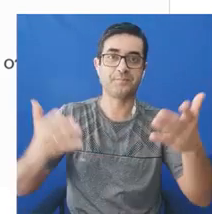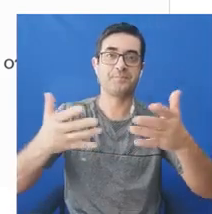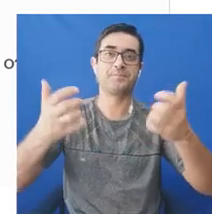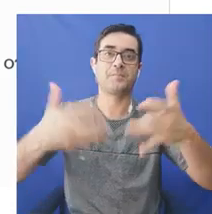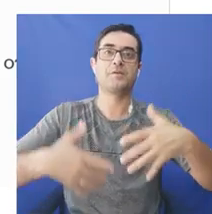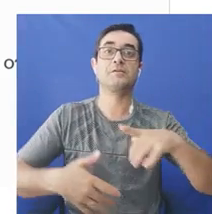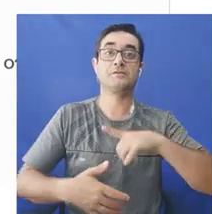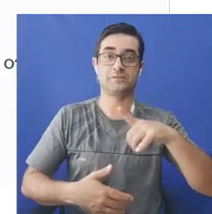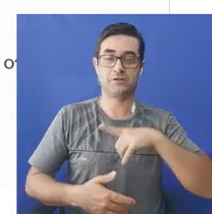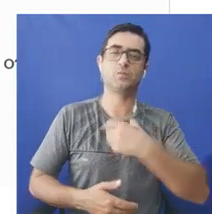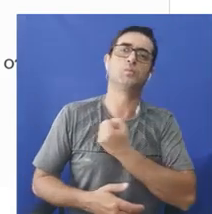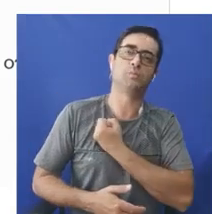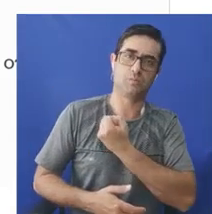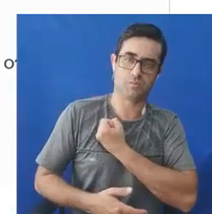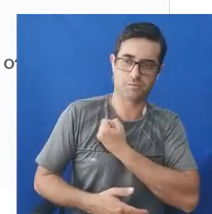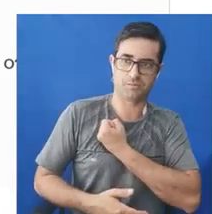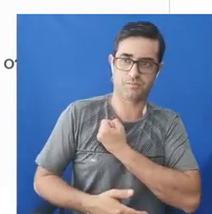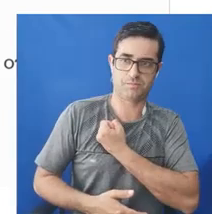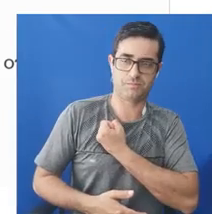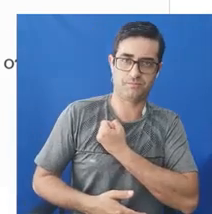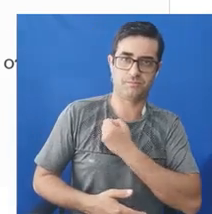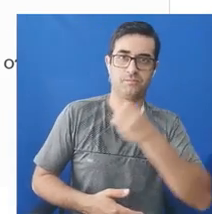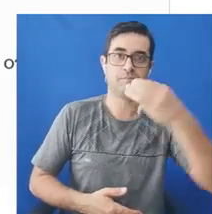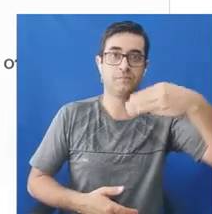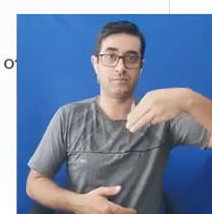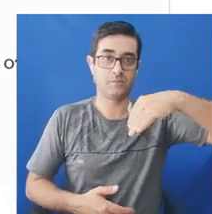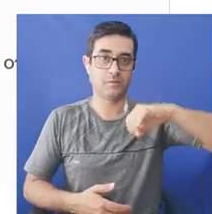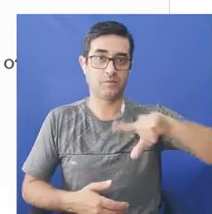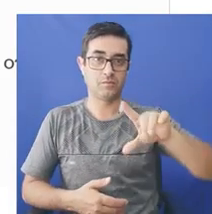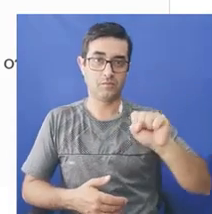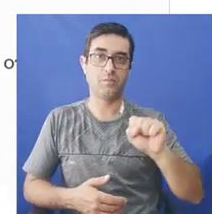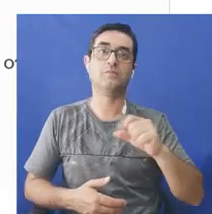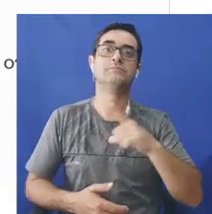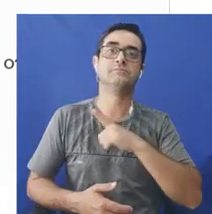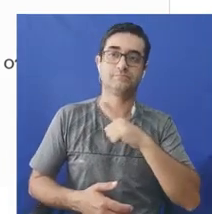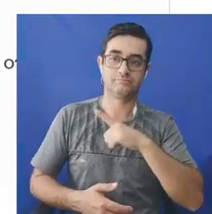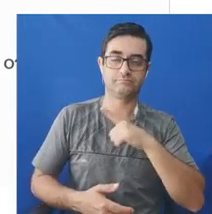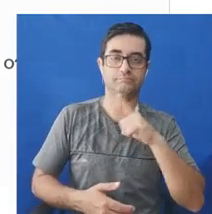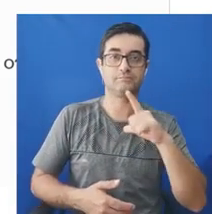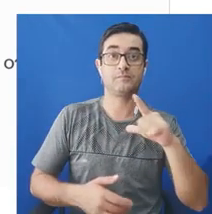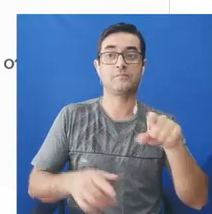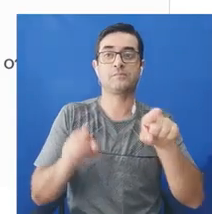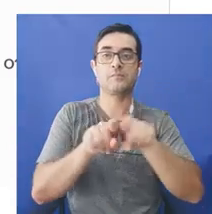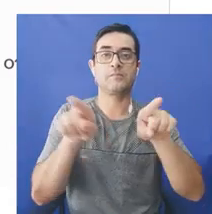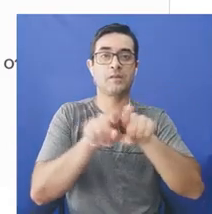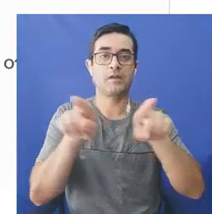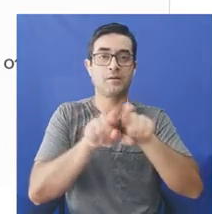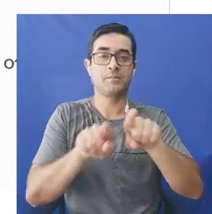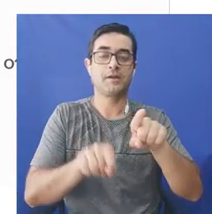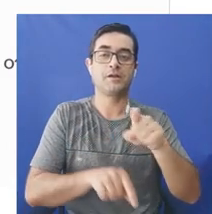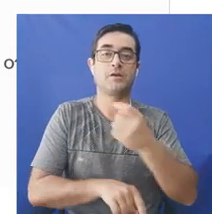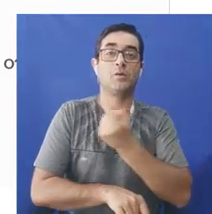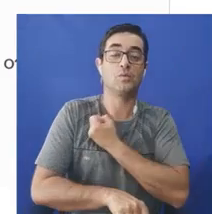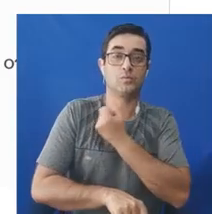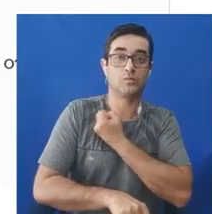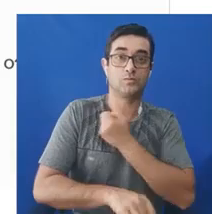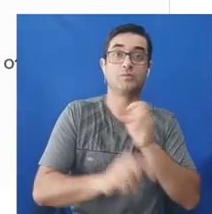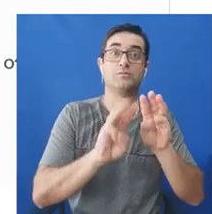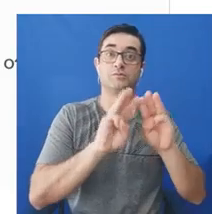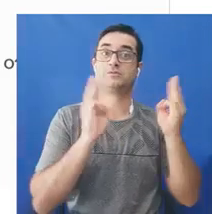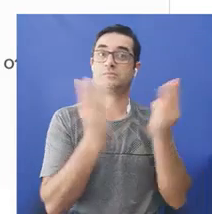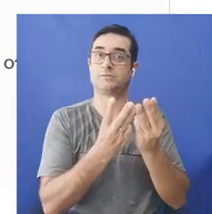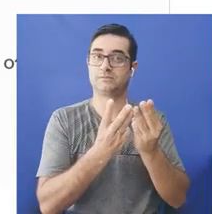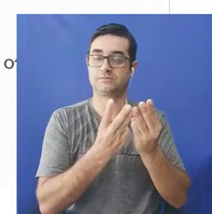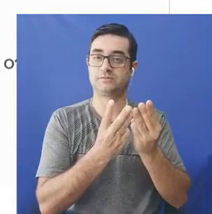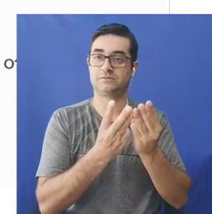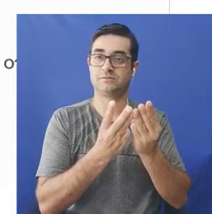tenho o número de mols e eu tenho o número de